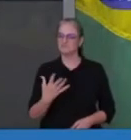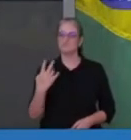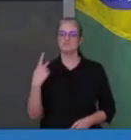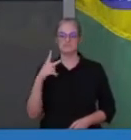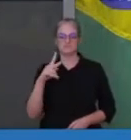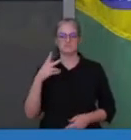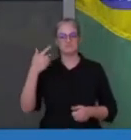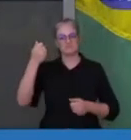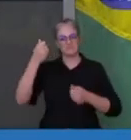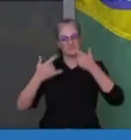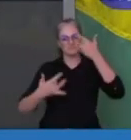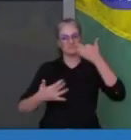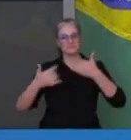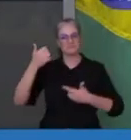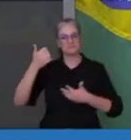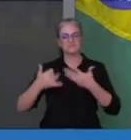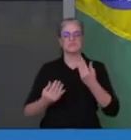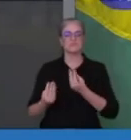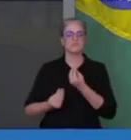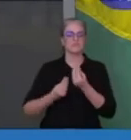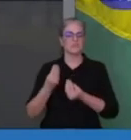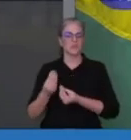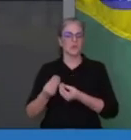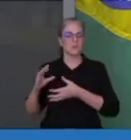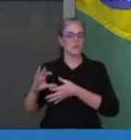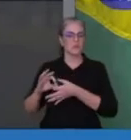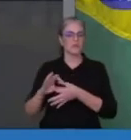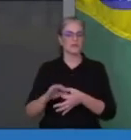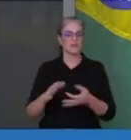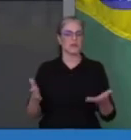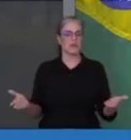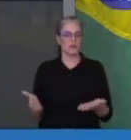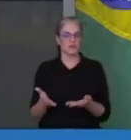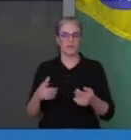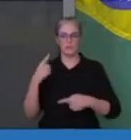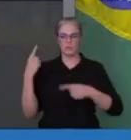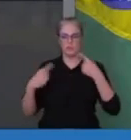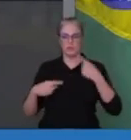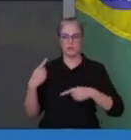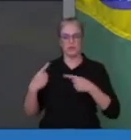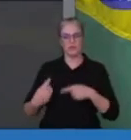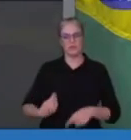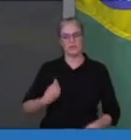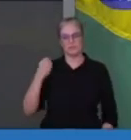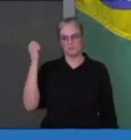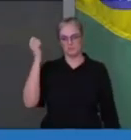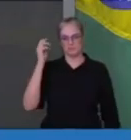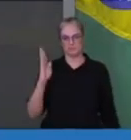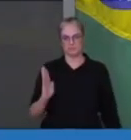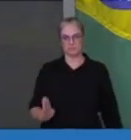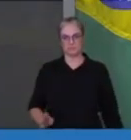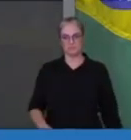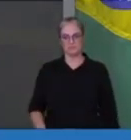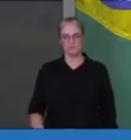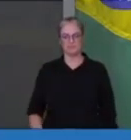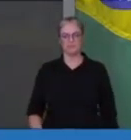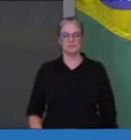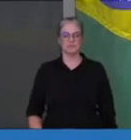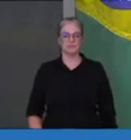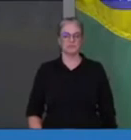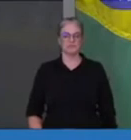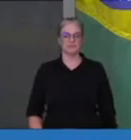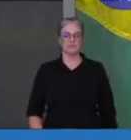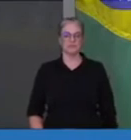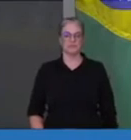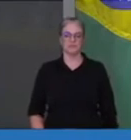palavras em relação a esse cenário político que nós estamos convivendo aqui no Brasil. Veja só,